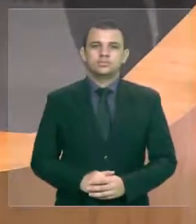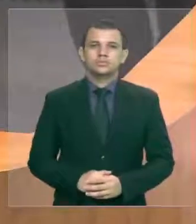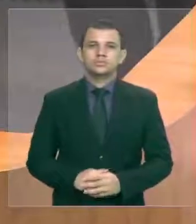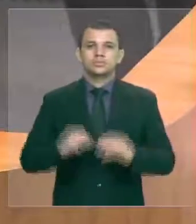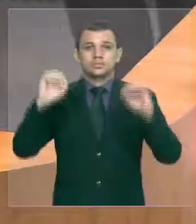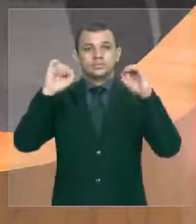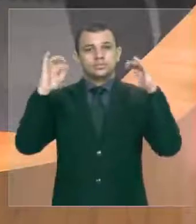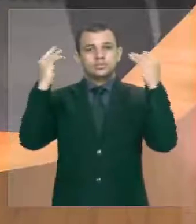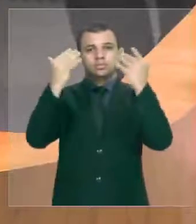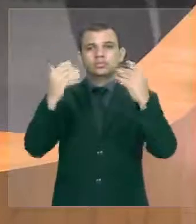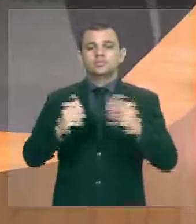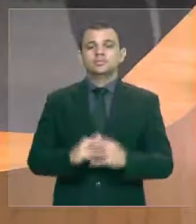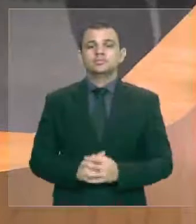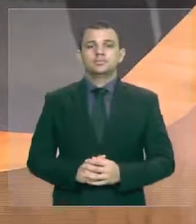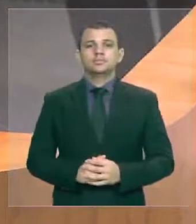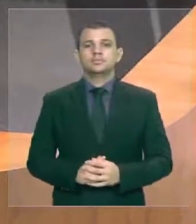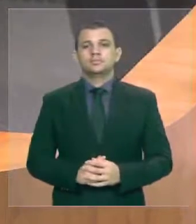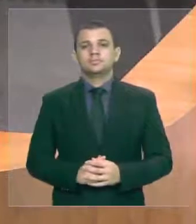galeria,